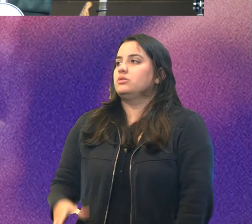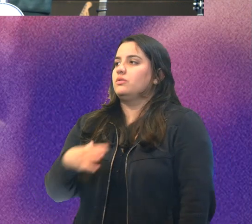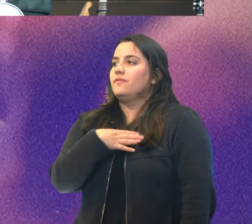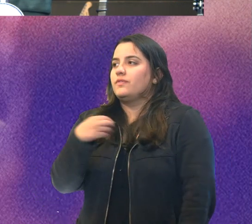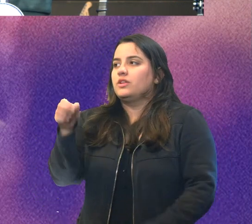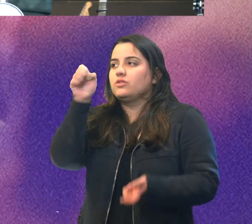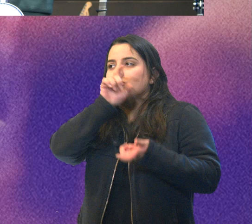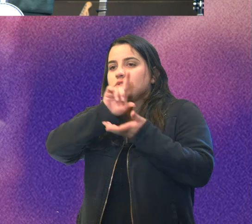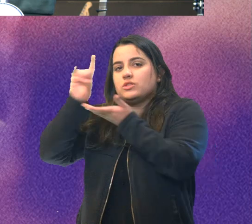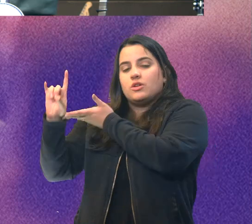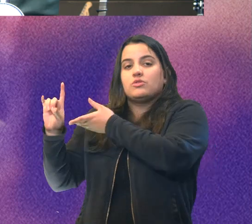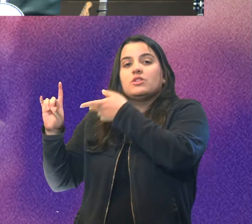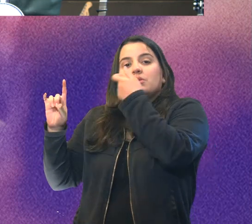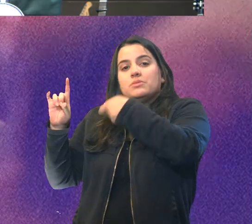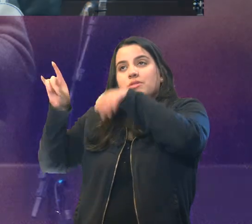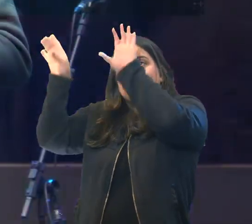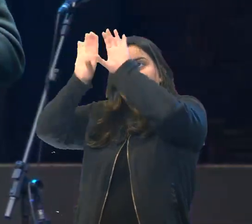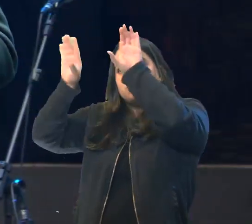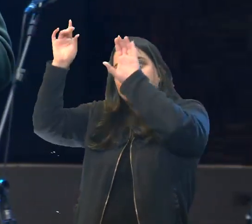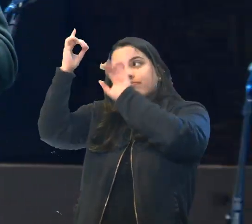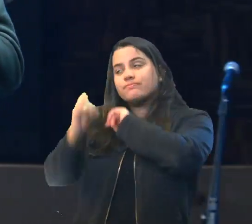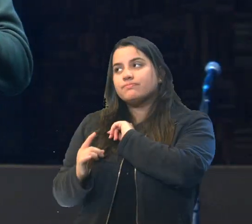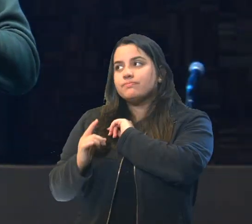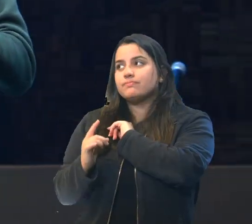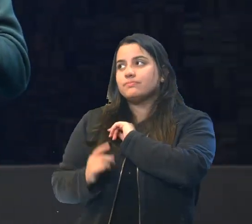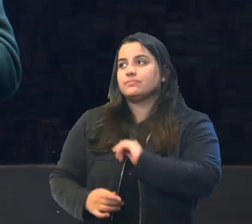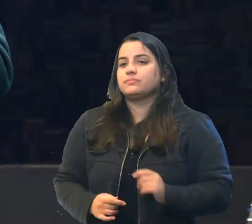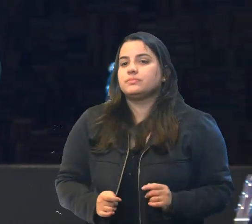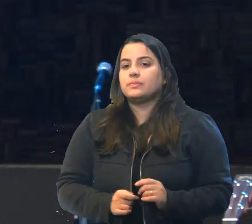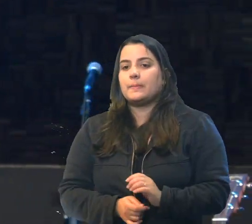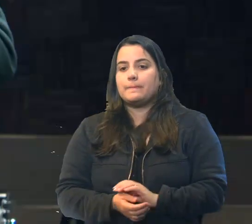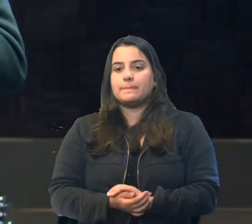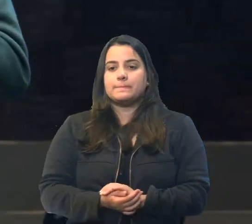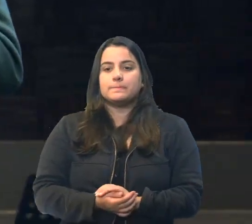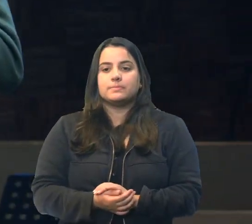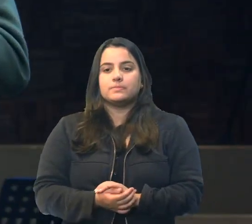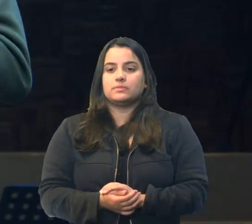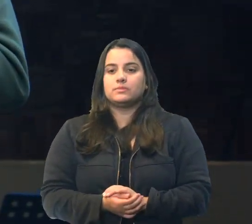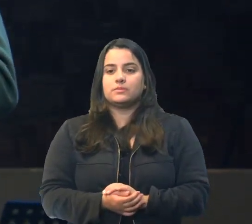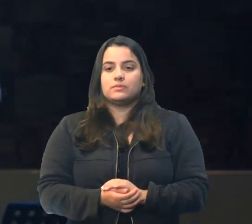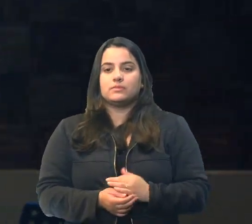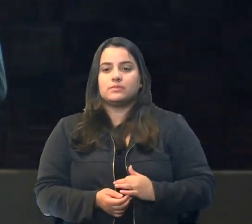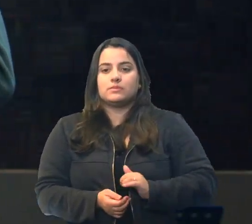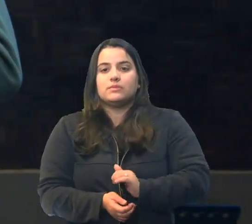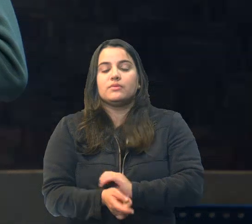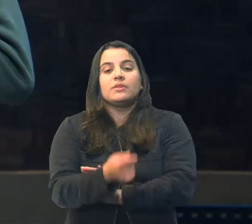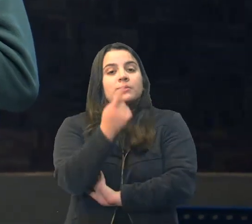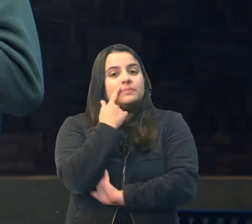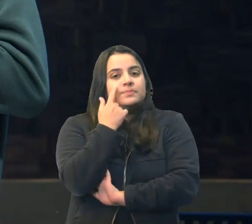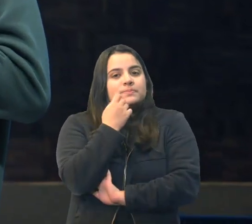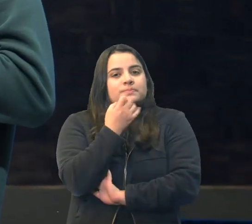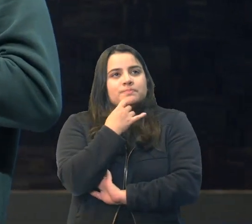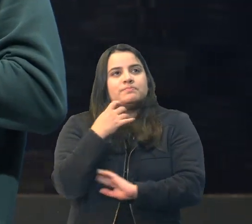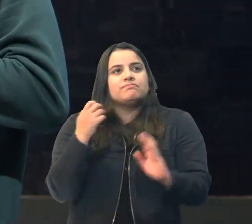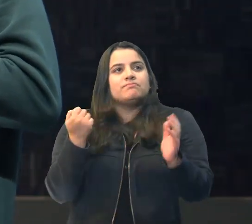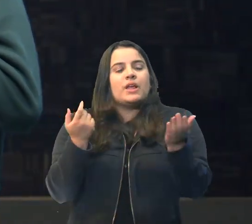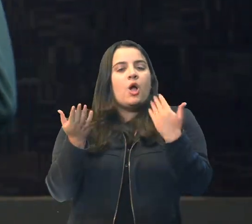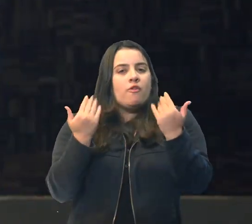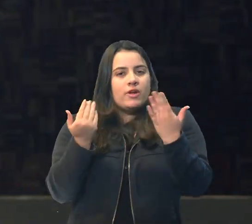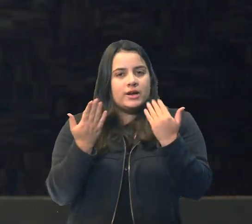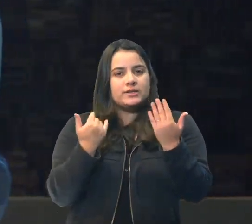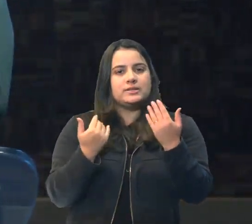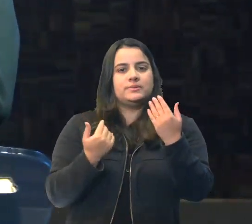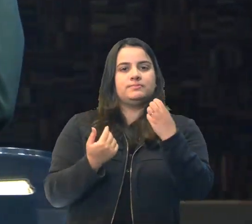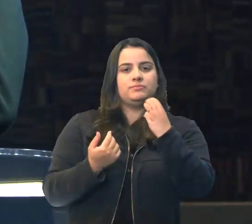Deus, que devia vir ao mundo. Olha só que interessante essa conversa de Marta e Jesus.